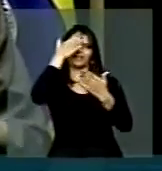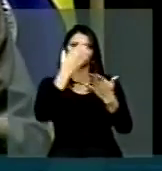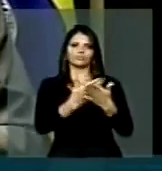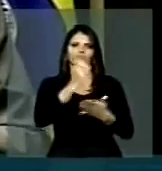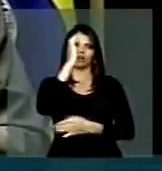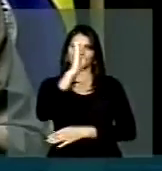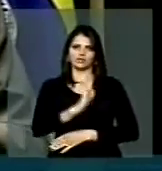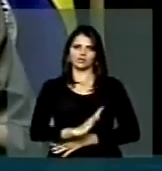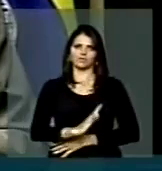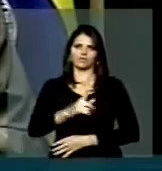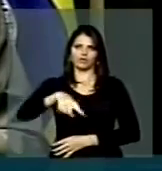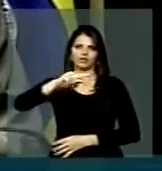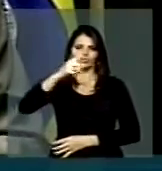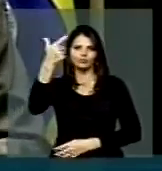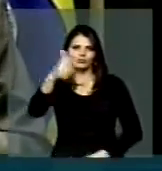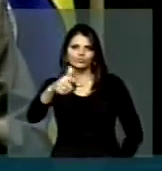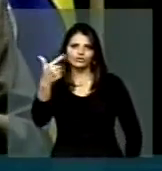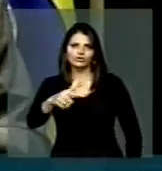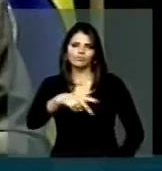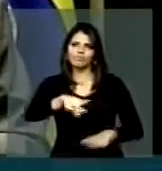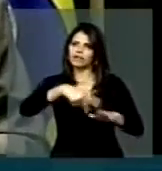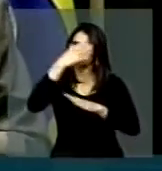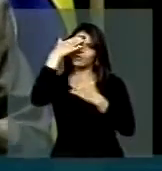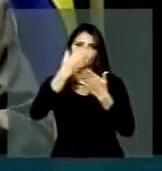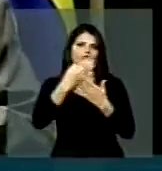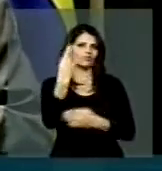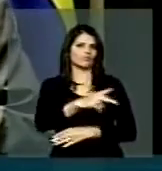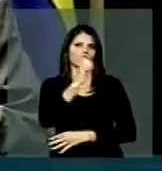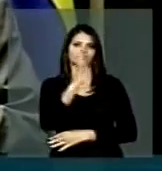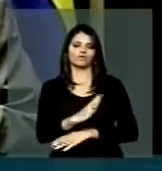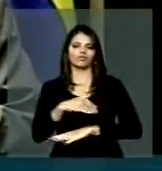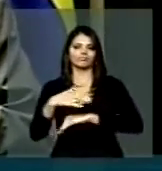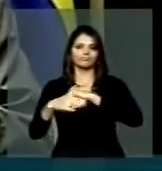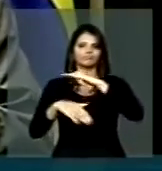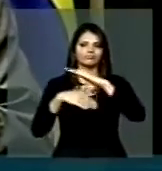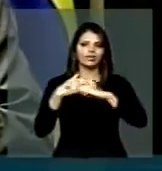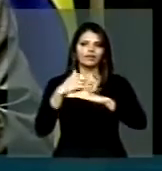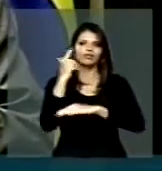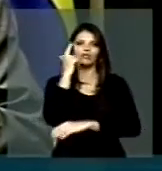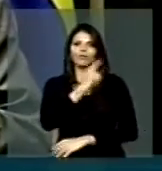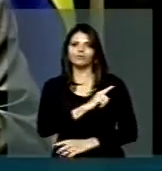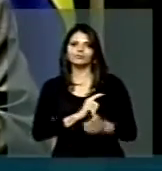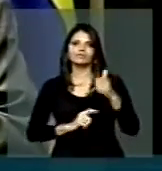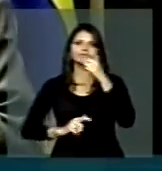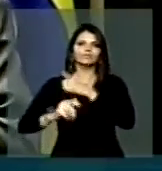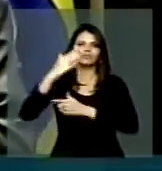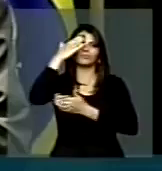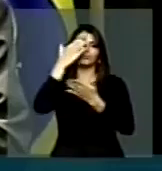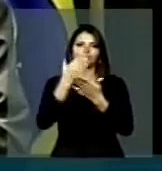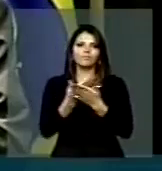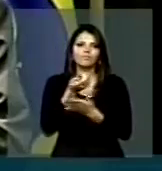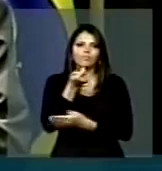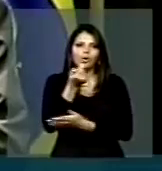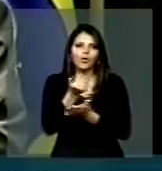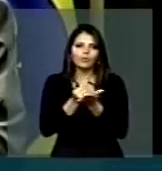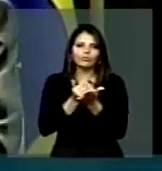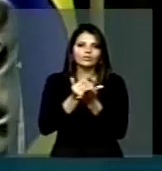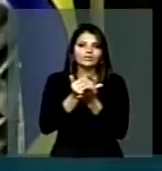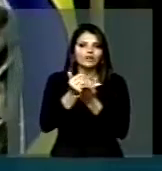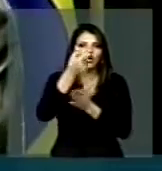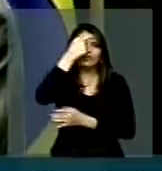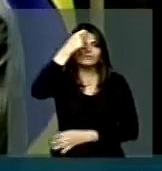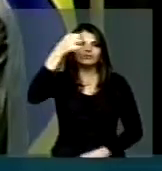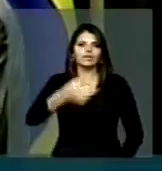país. Fomos ganhando credibilidade pouco a pouco. E tivemos sempre a consciência de que era um começo e que